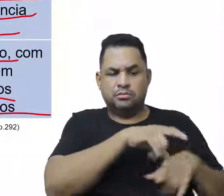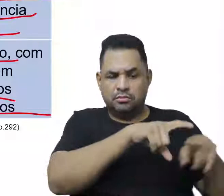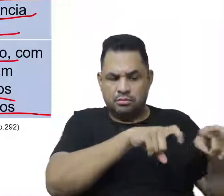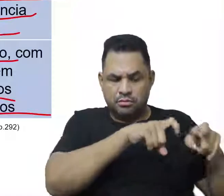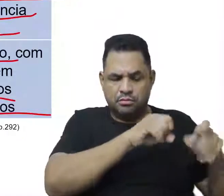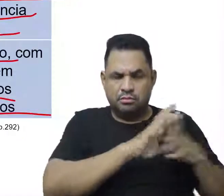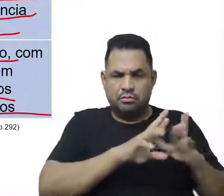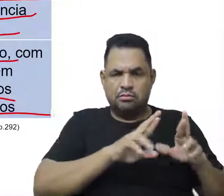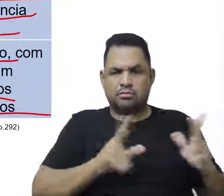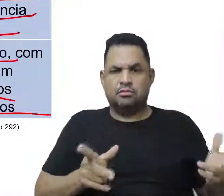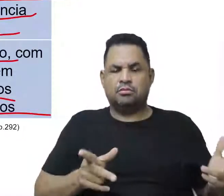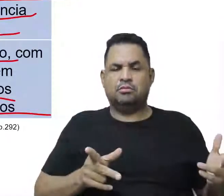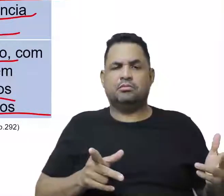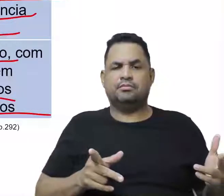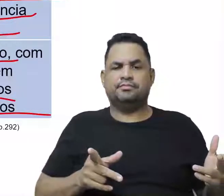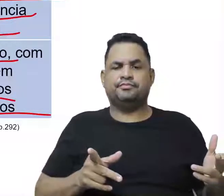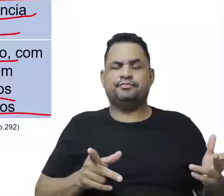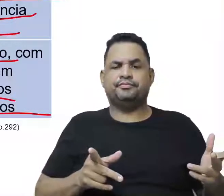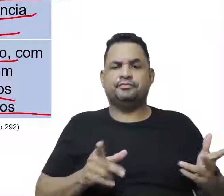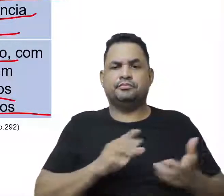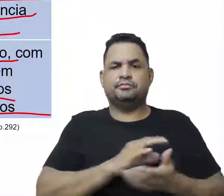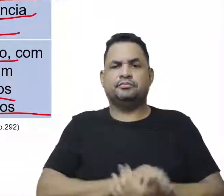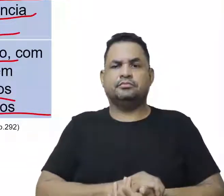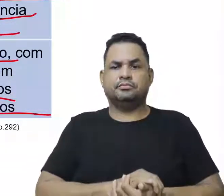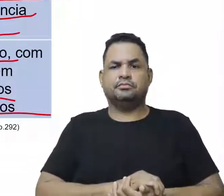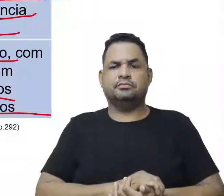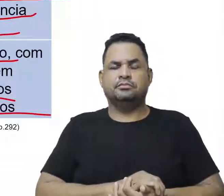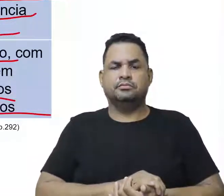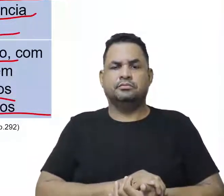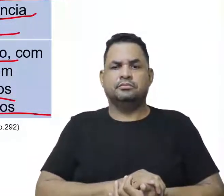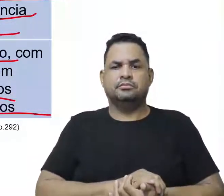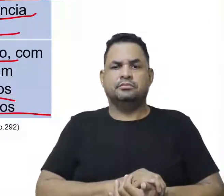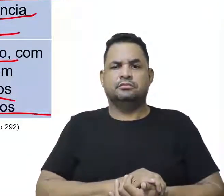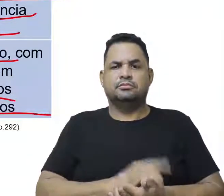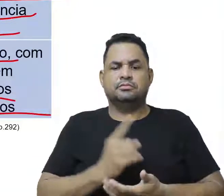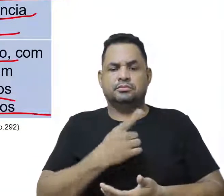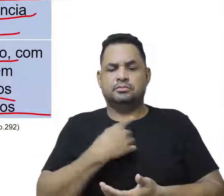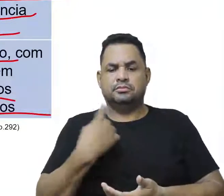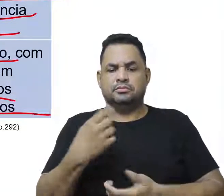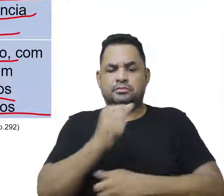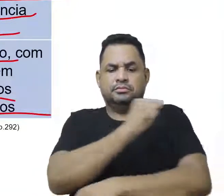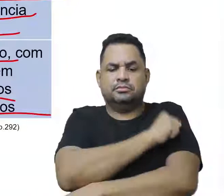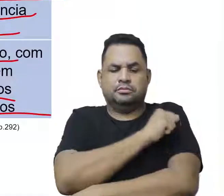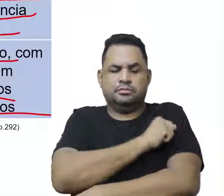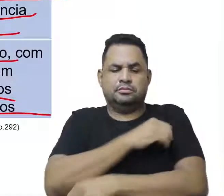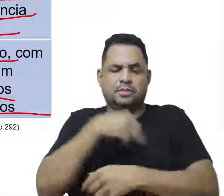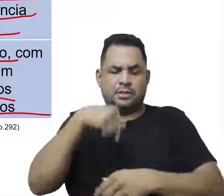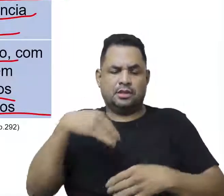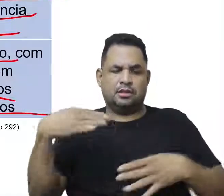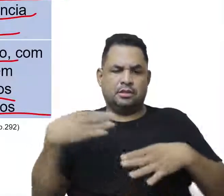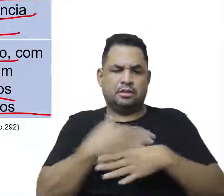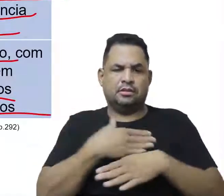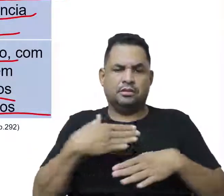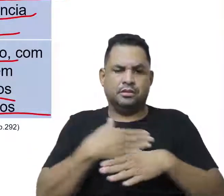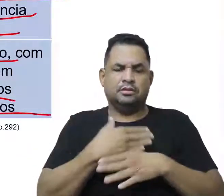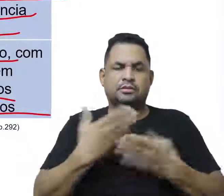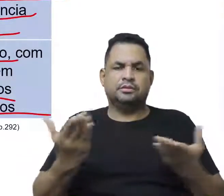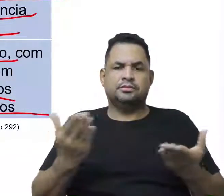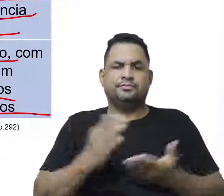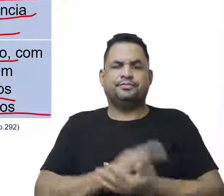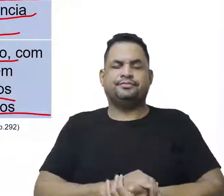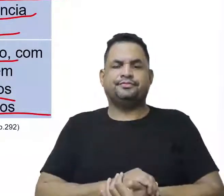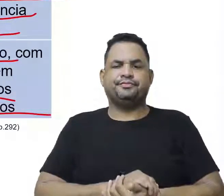é diferente a que dessas dessas dos nossos alunos aqui da cidade então